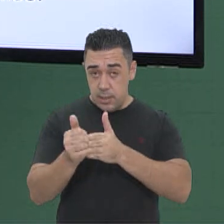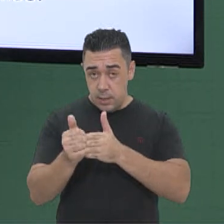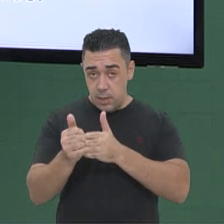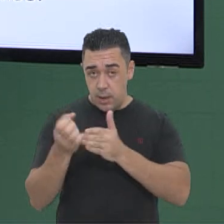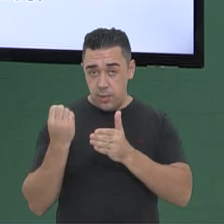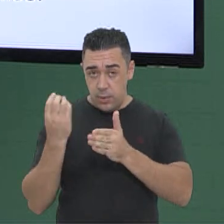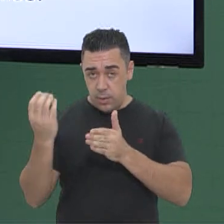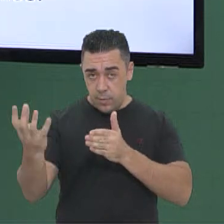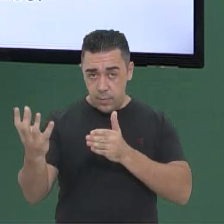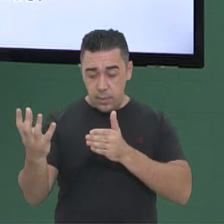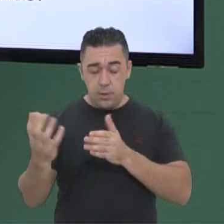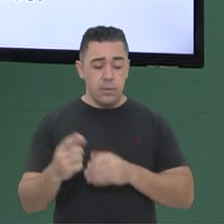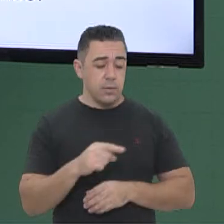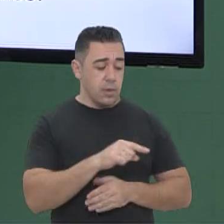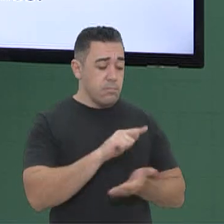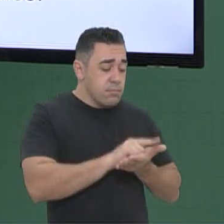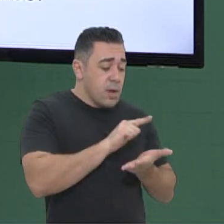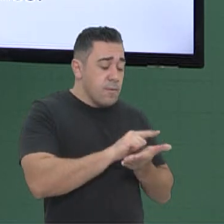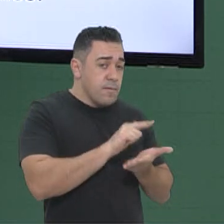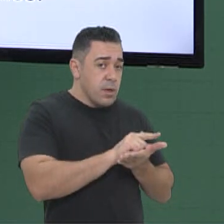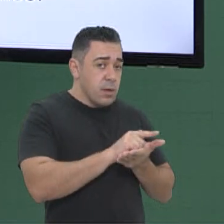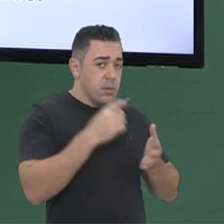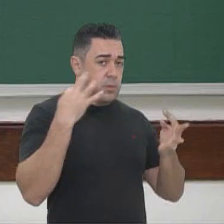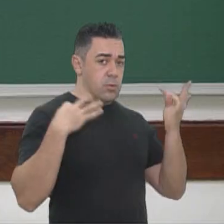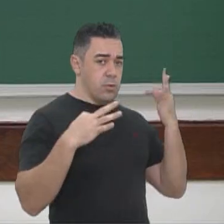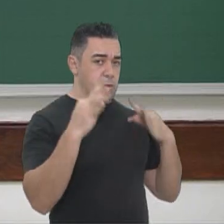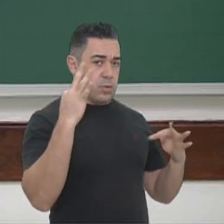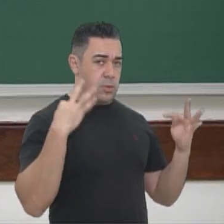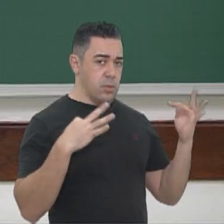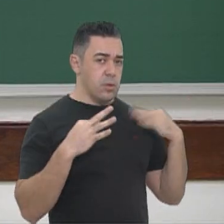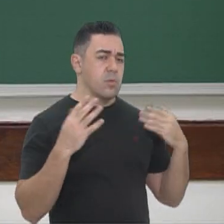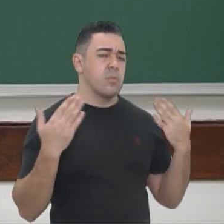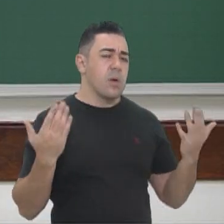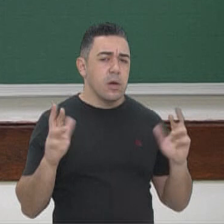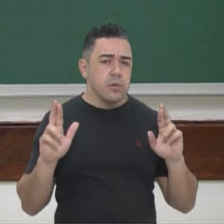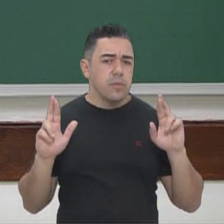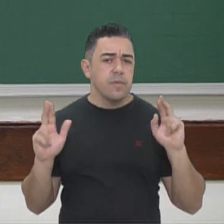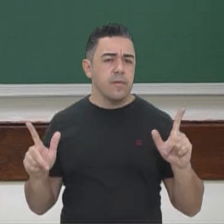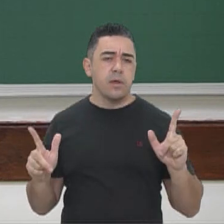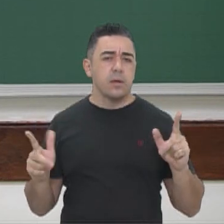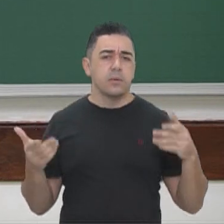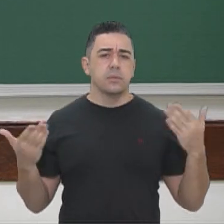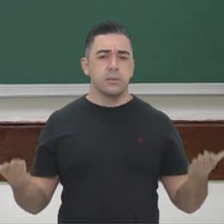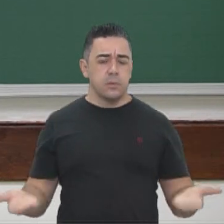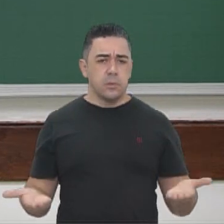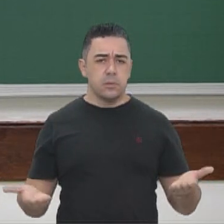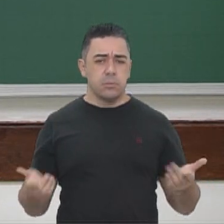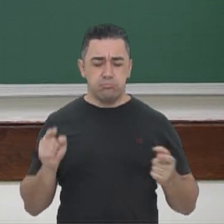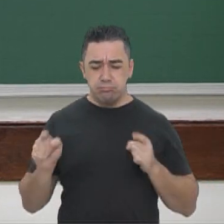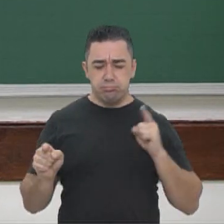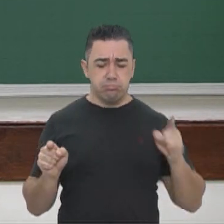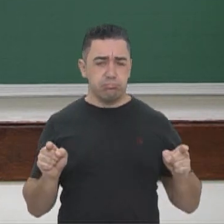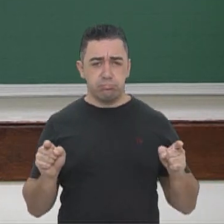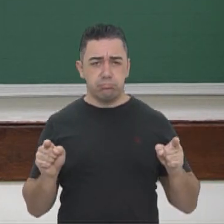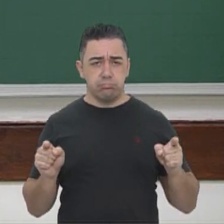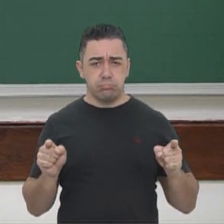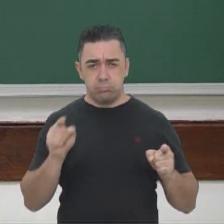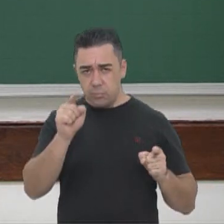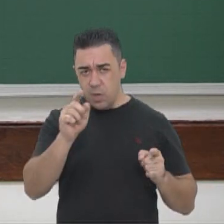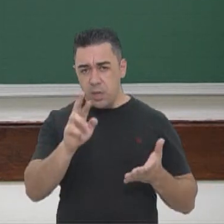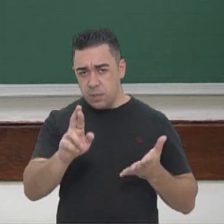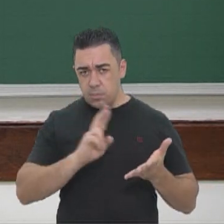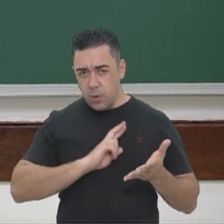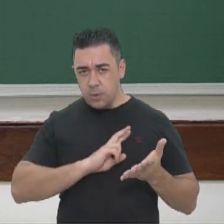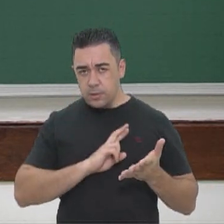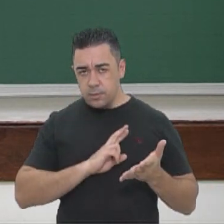folheto turístico e qual a diferença aqui entre a guia de viagem? Qual a diferença entre uma e outra? Vou deixar aí a